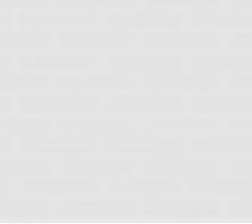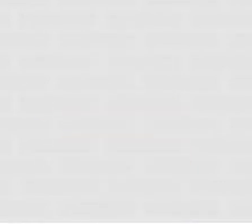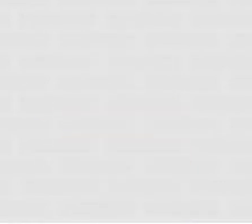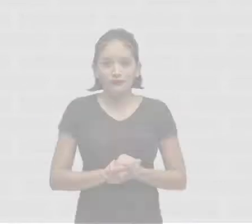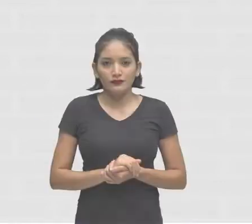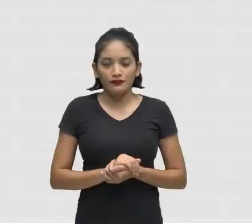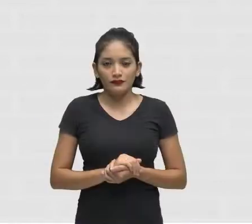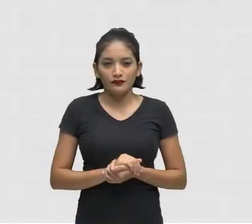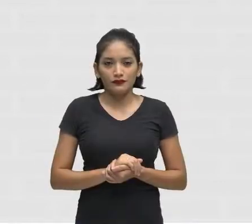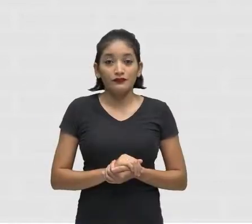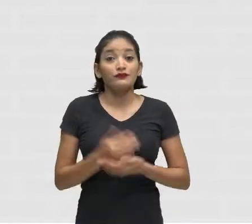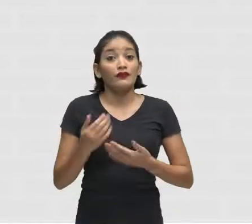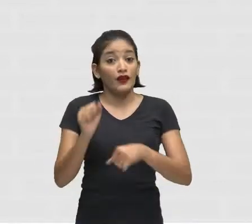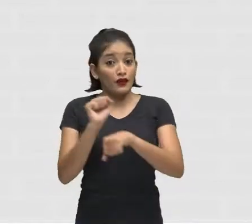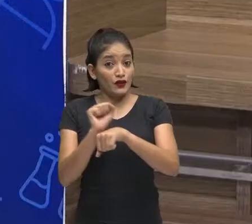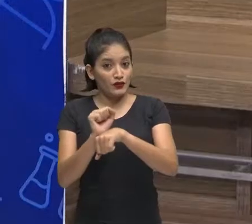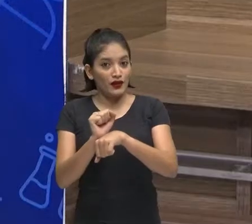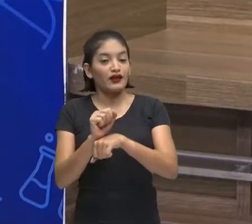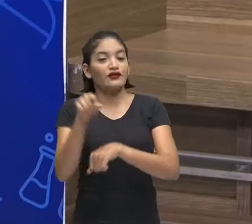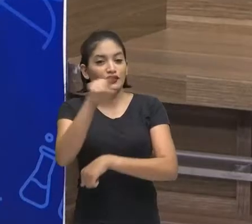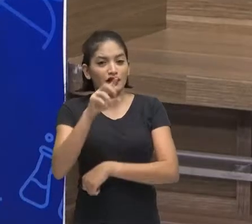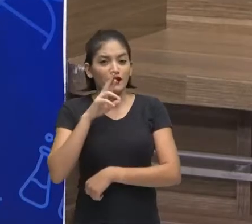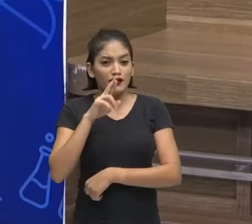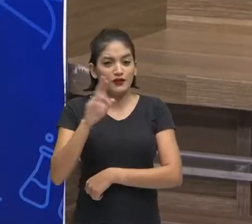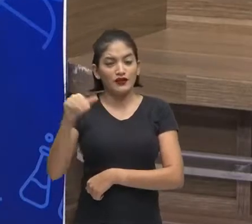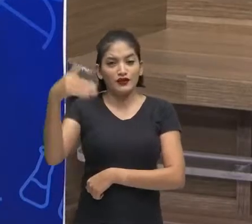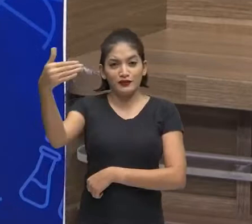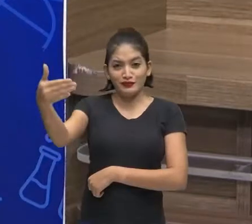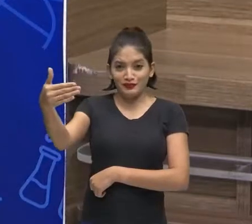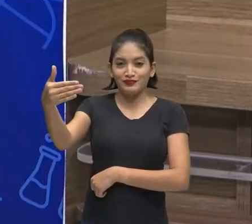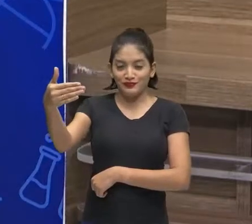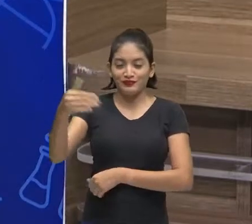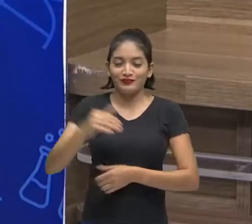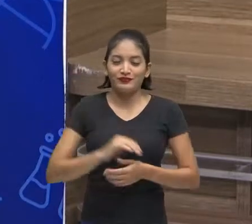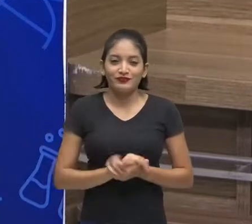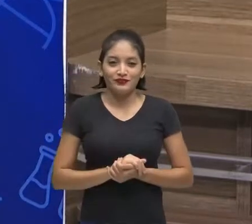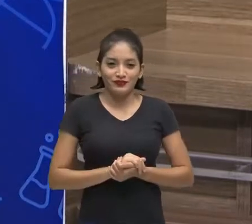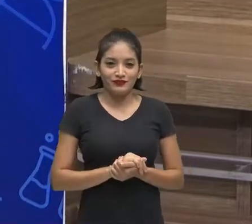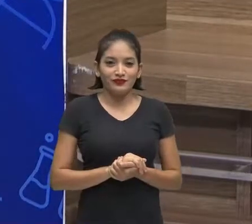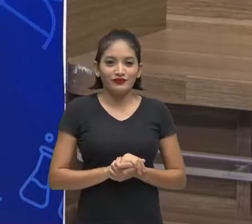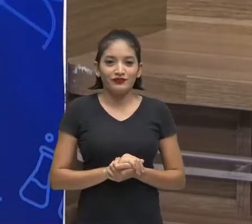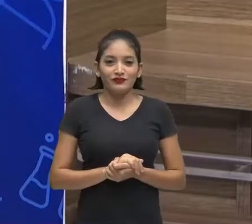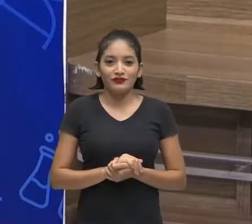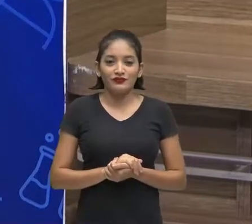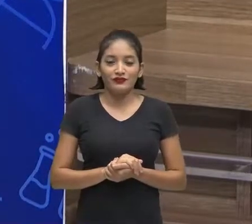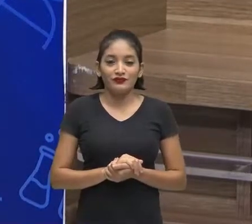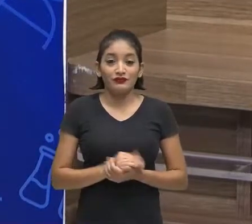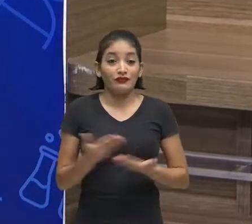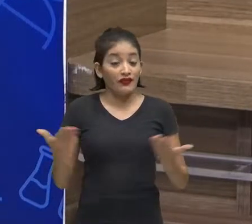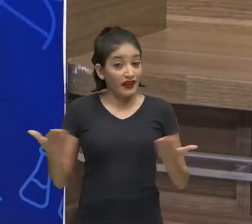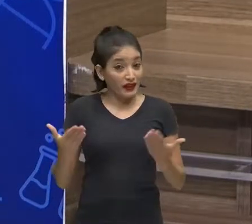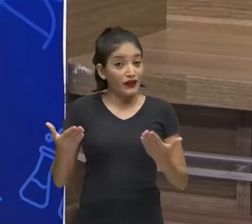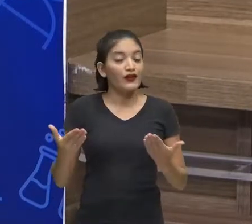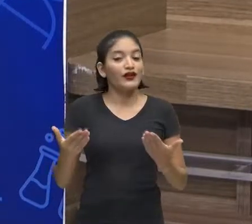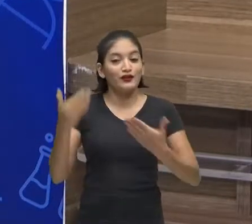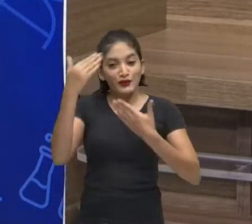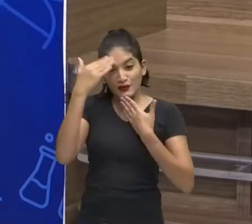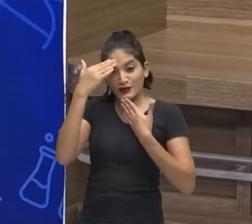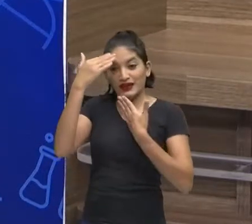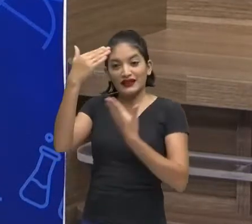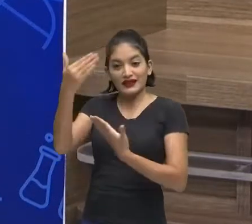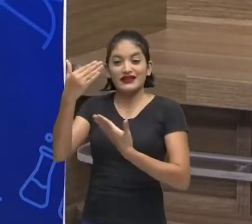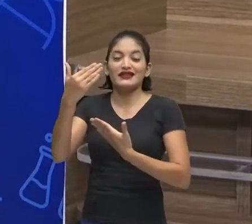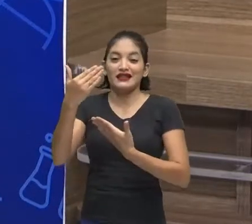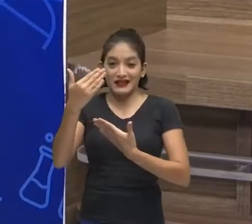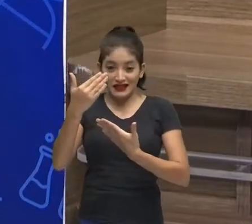Enquanto vocês respondem do lado daí, vamos aqui. Eu vou agradecer aos nossos